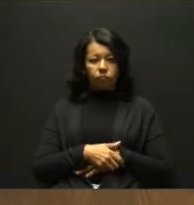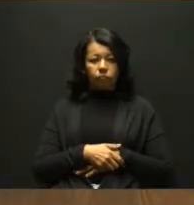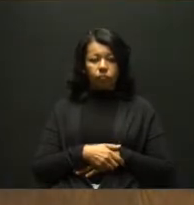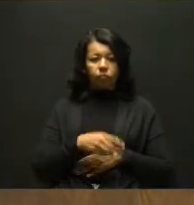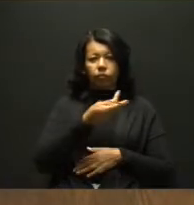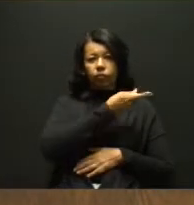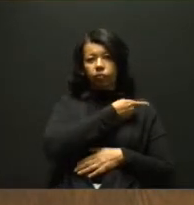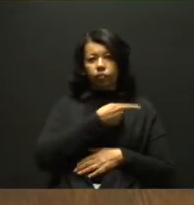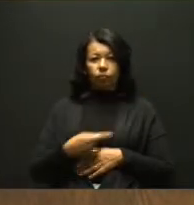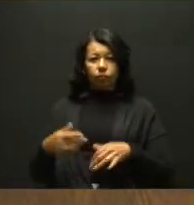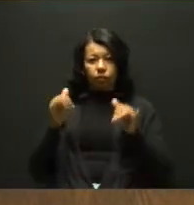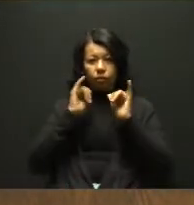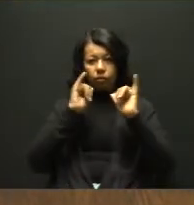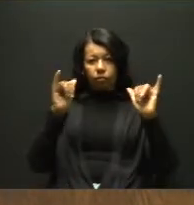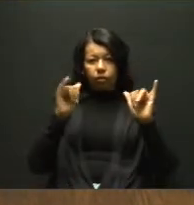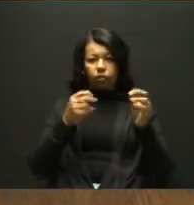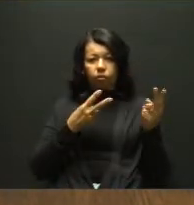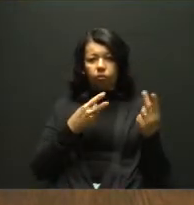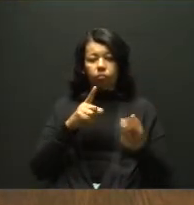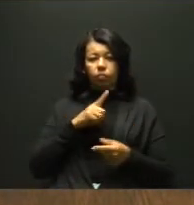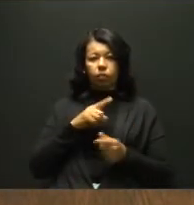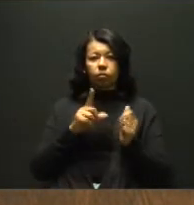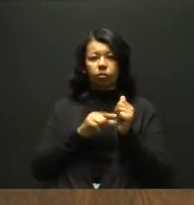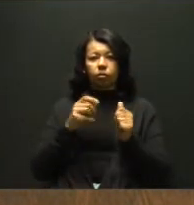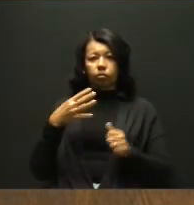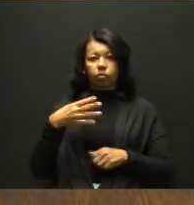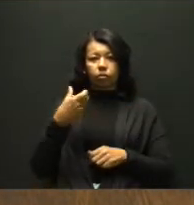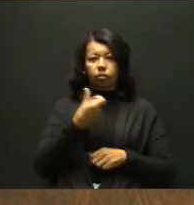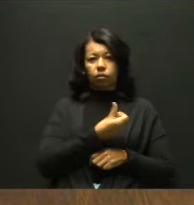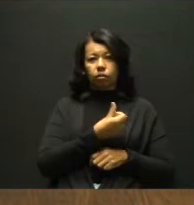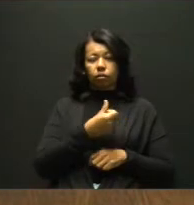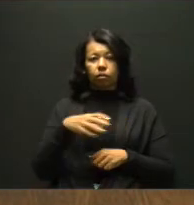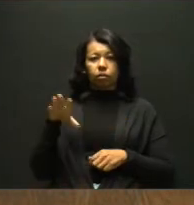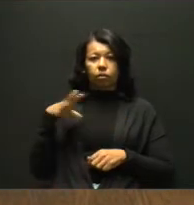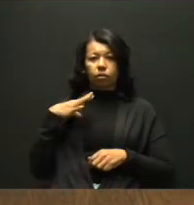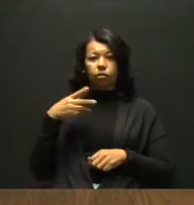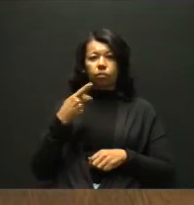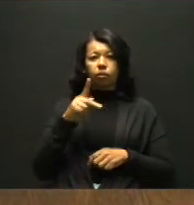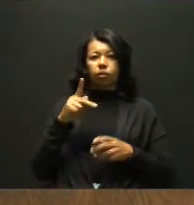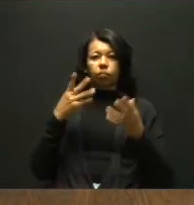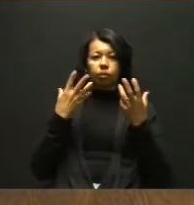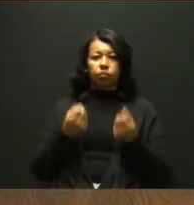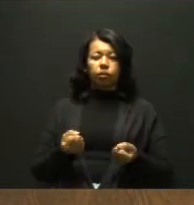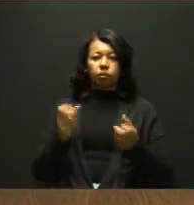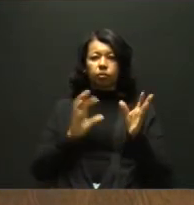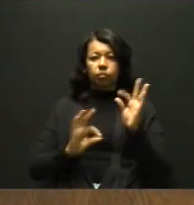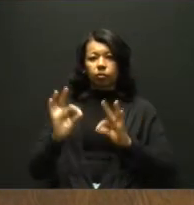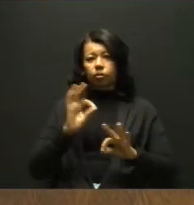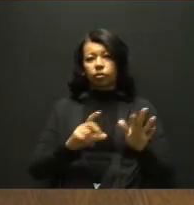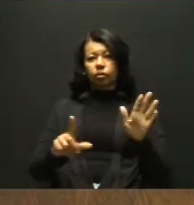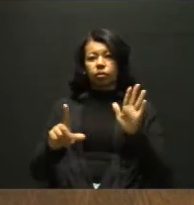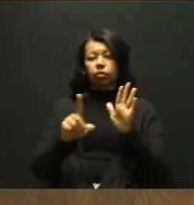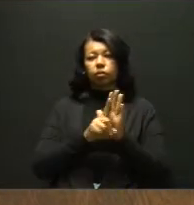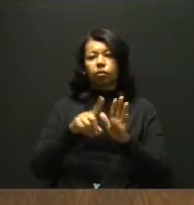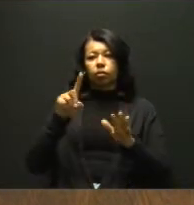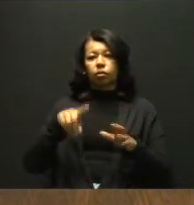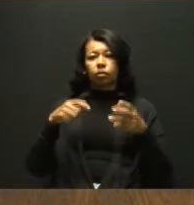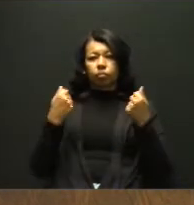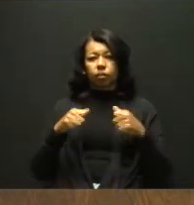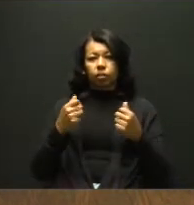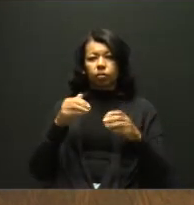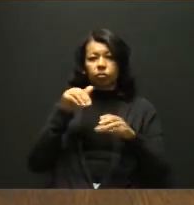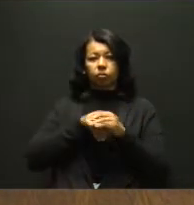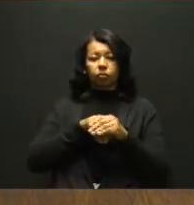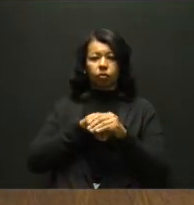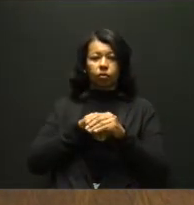essa presença esclarece o plenário que conforme disposto no artigo 46 da lei orgânica do município para aprovação do projeto de lei complementar é necessário o voto favorável